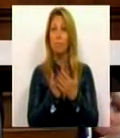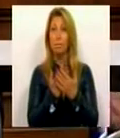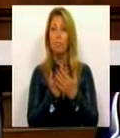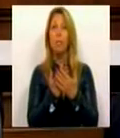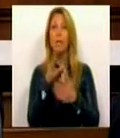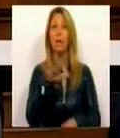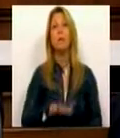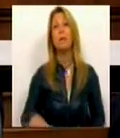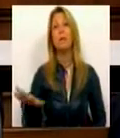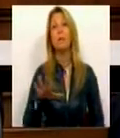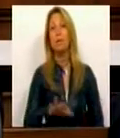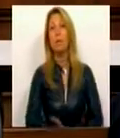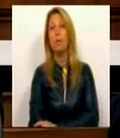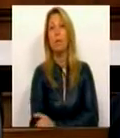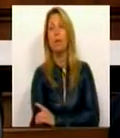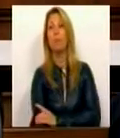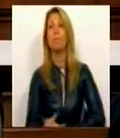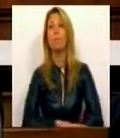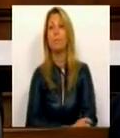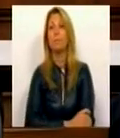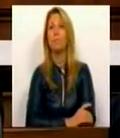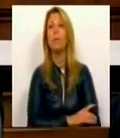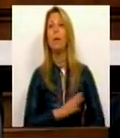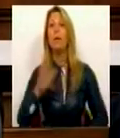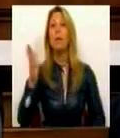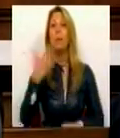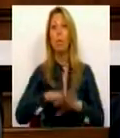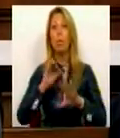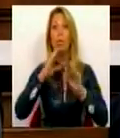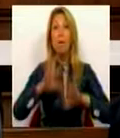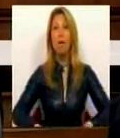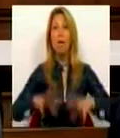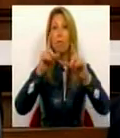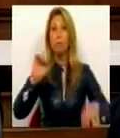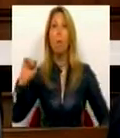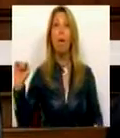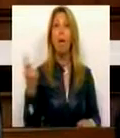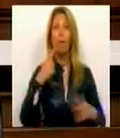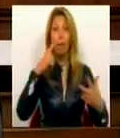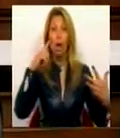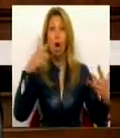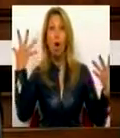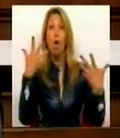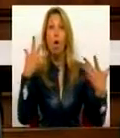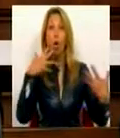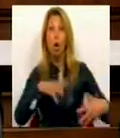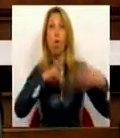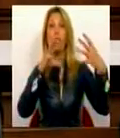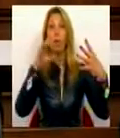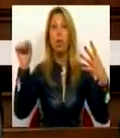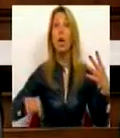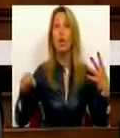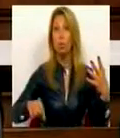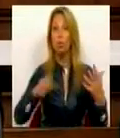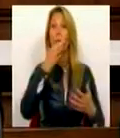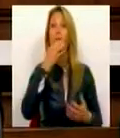a situação que resulta, primeiro, da evolução rápida do conflito a sul, especificamente estamos a